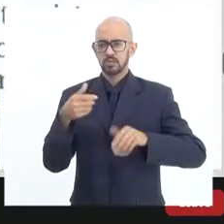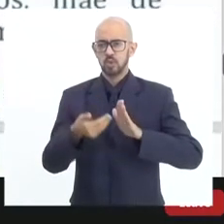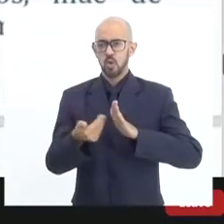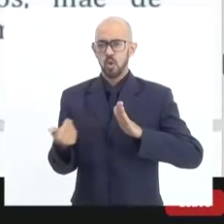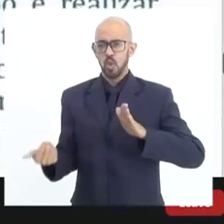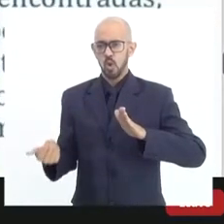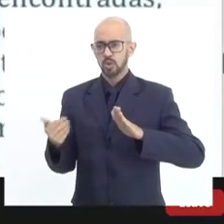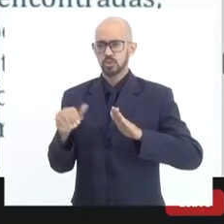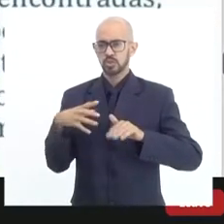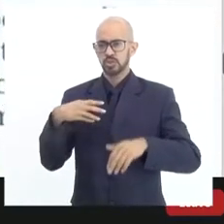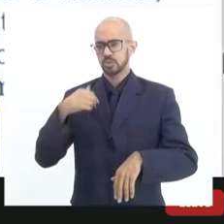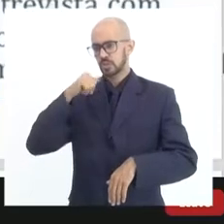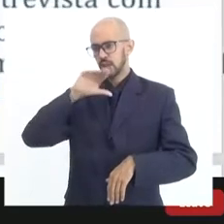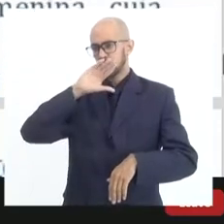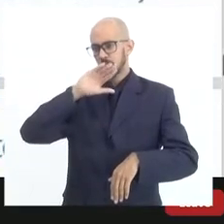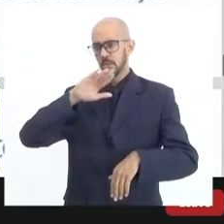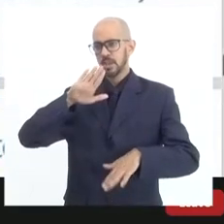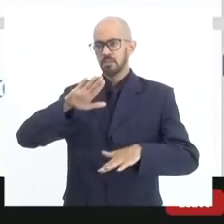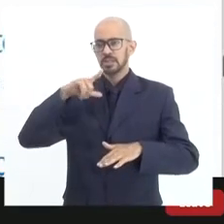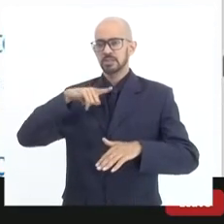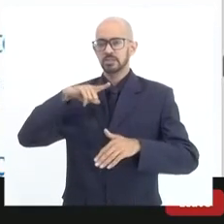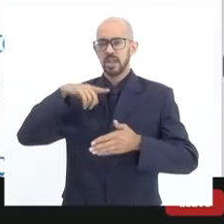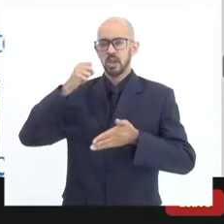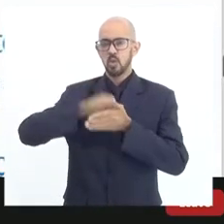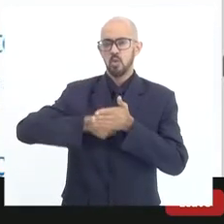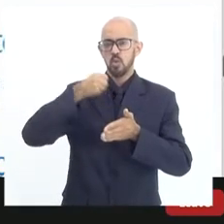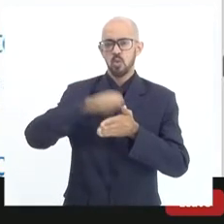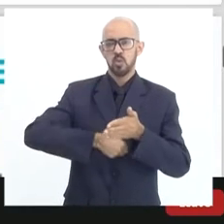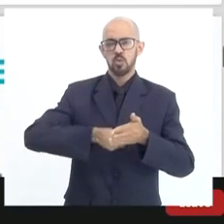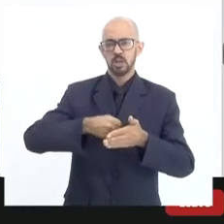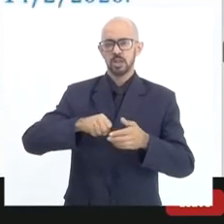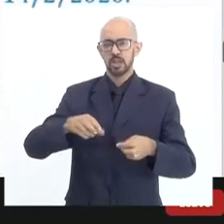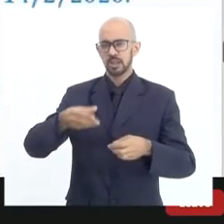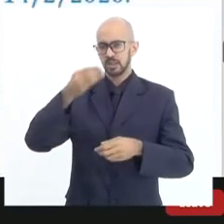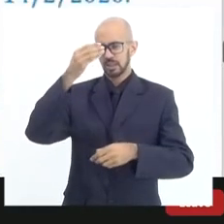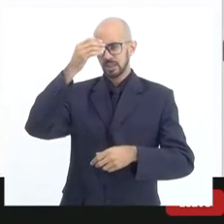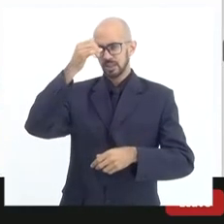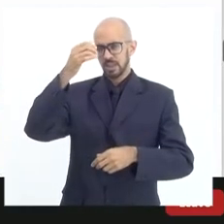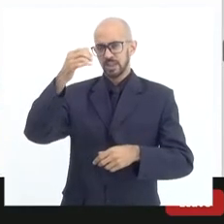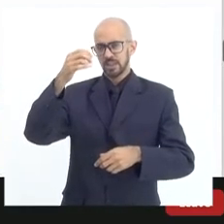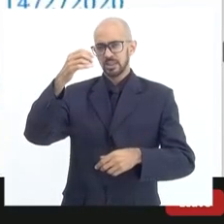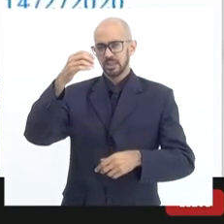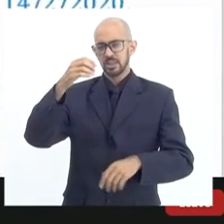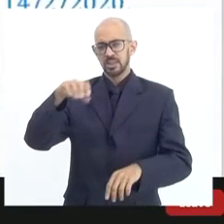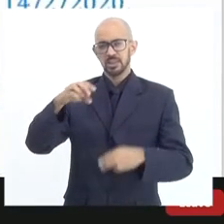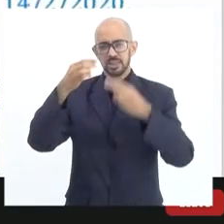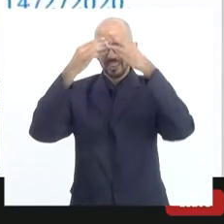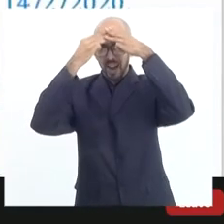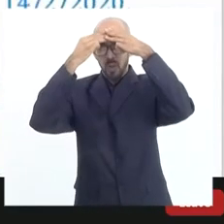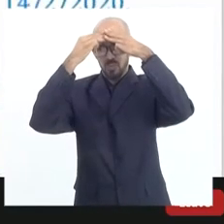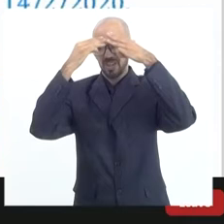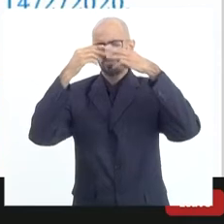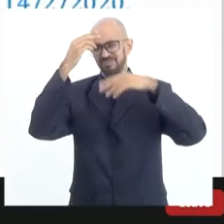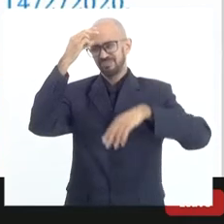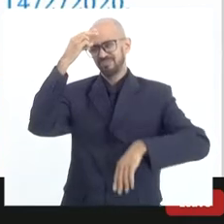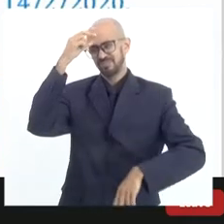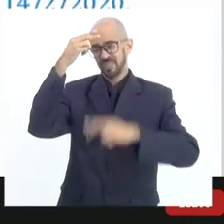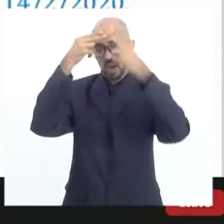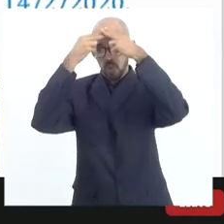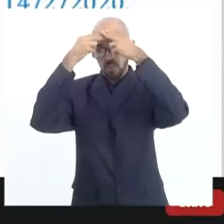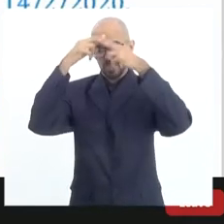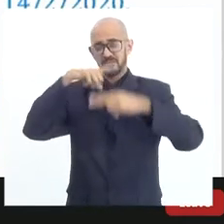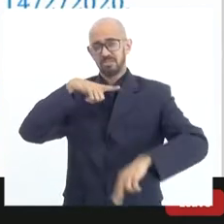de novo a mãe, mas tem luta, tem trauma, e nós ouvimos a Beatriz, né? Como a gente está sempre ouvindo as crianças de terreiro,